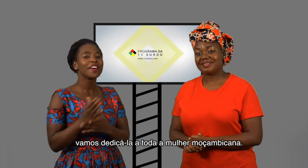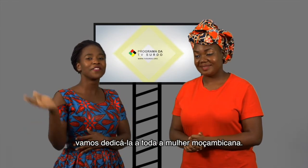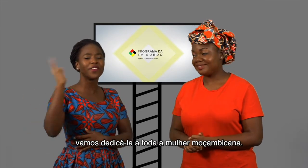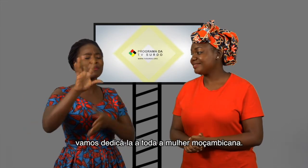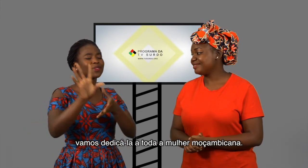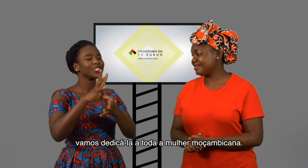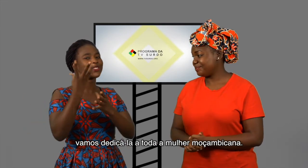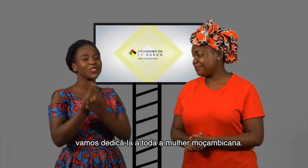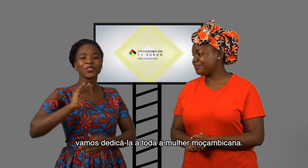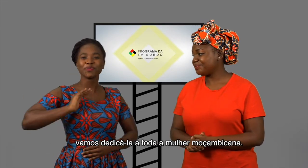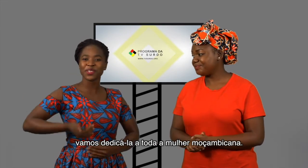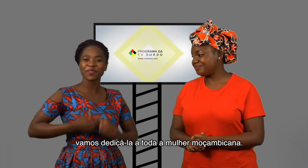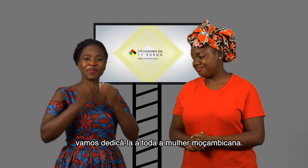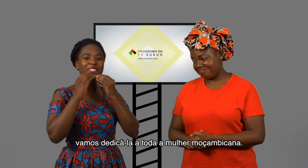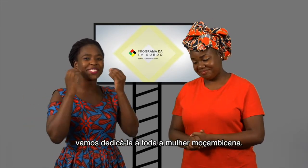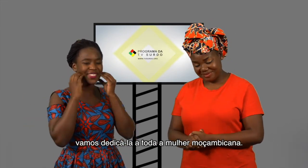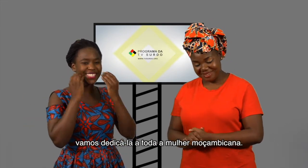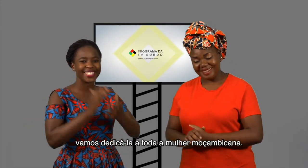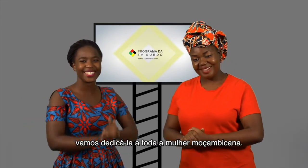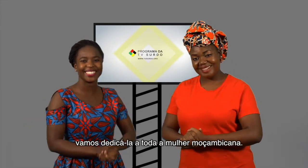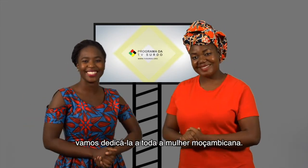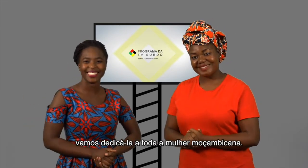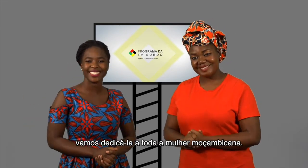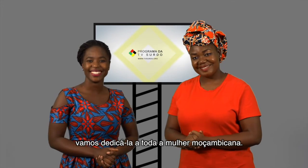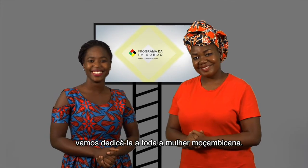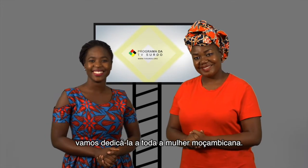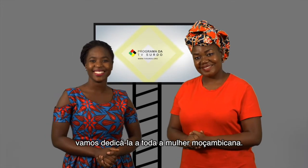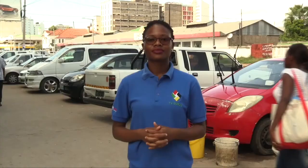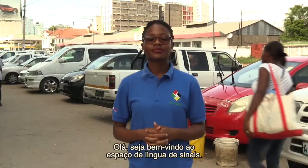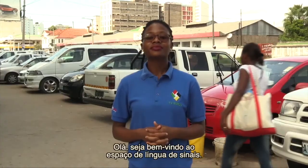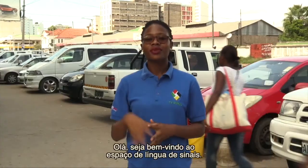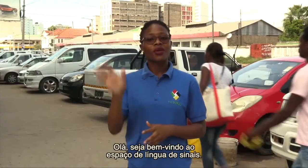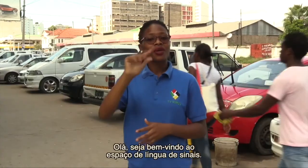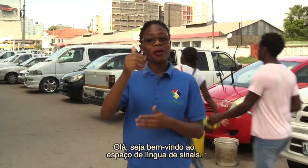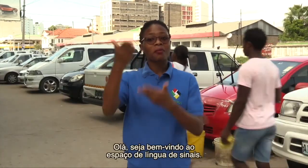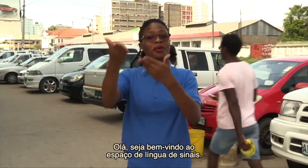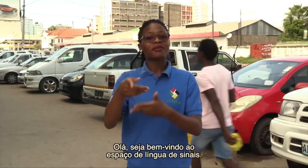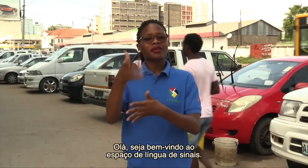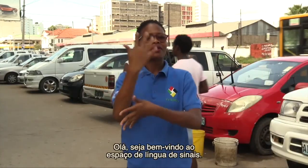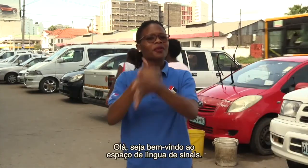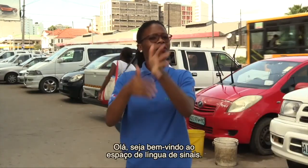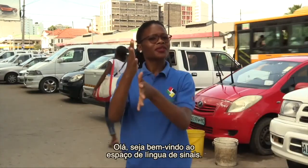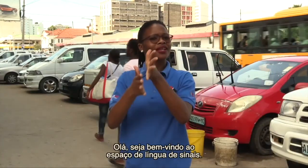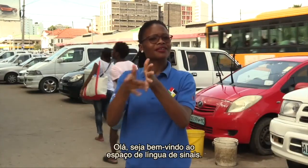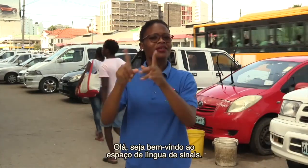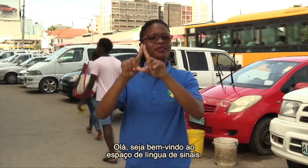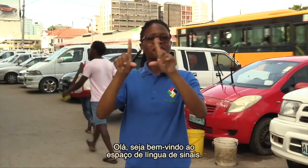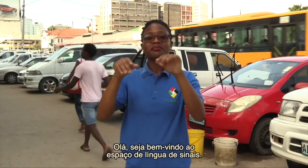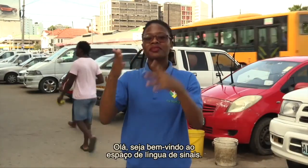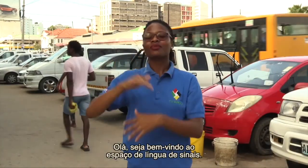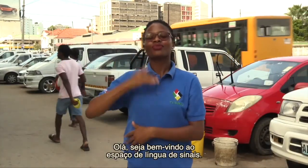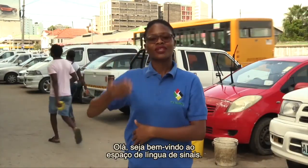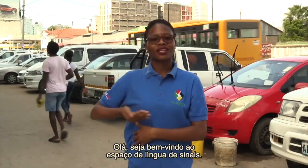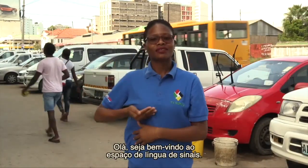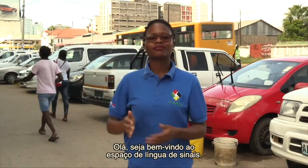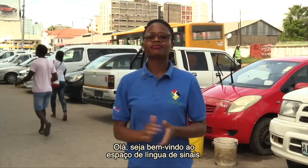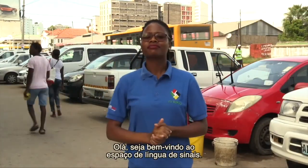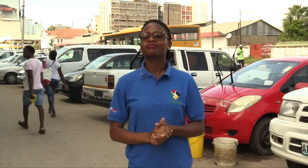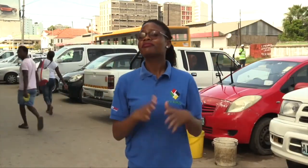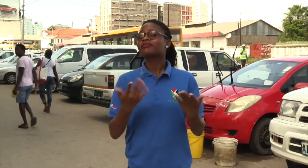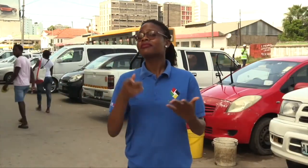ser, vamos dedicá-la a toda mulher moçambicana. Olá! Seja bem-vindo ao espaço de